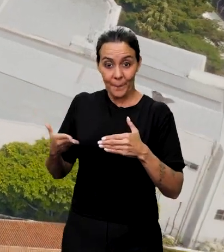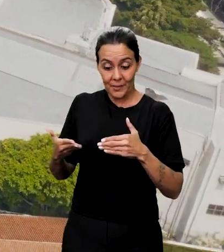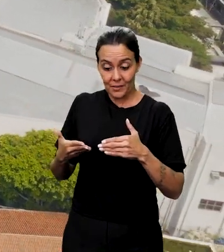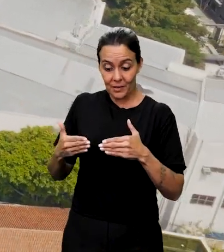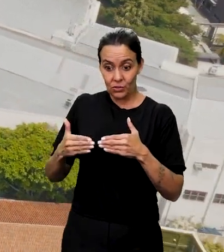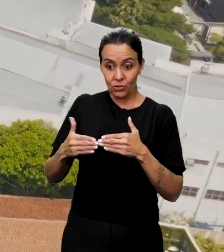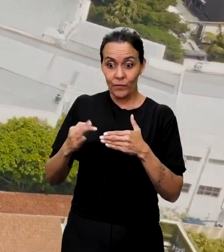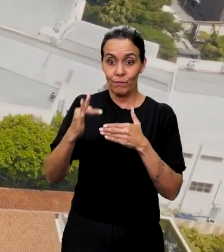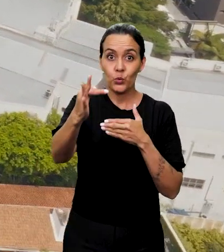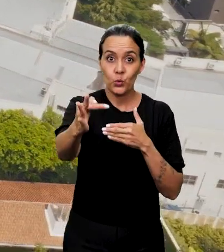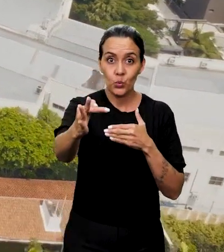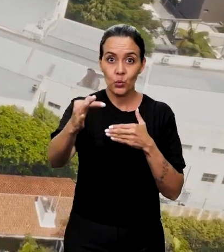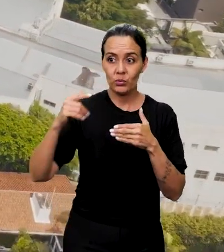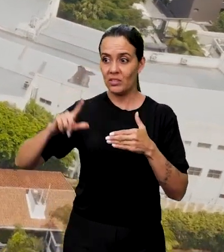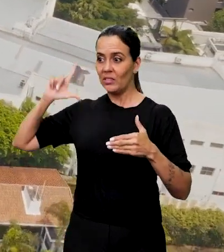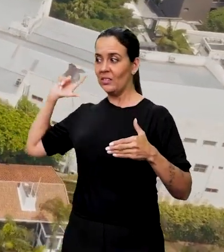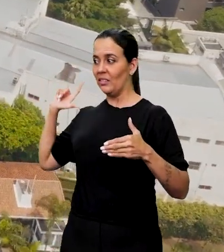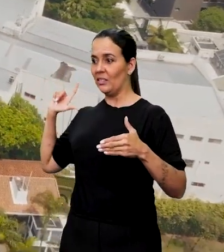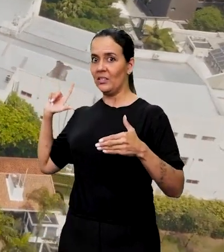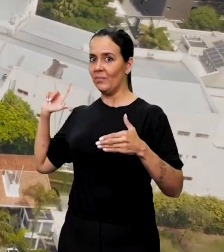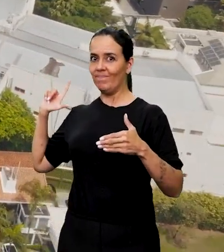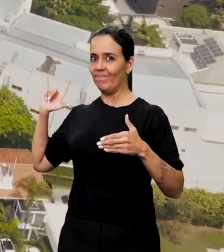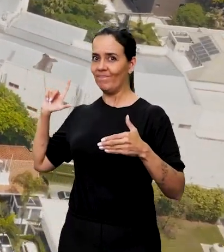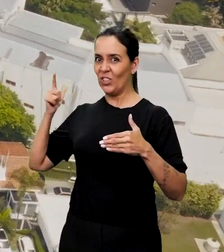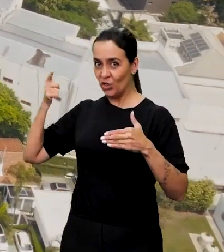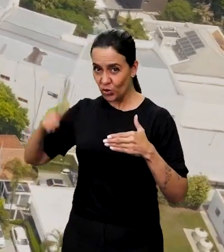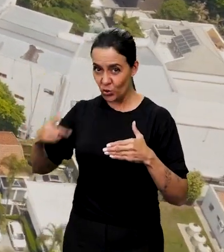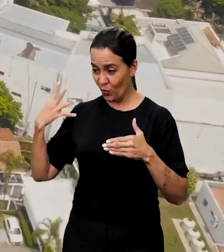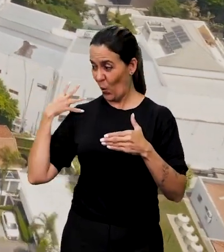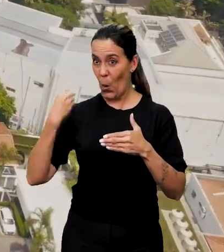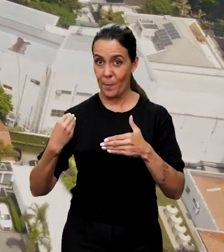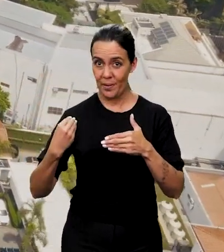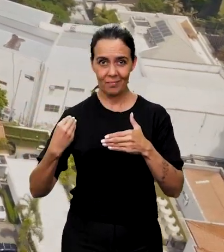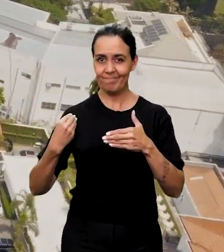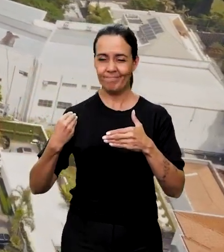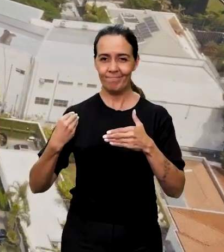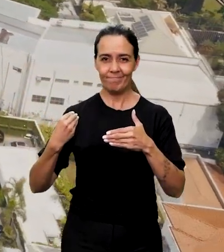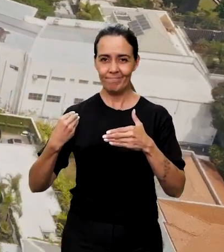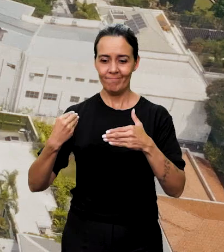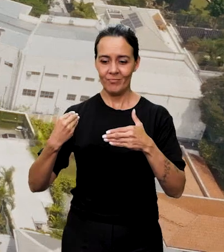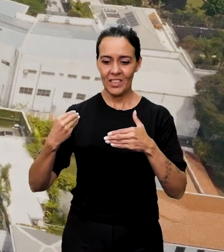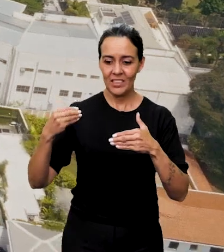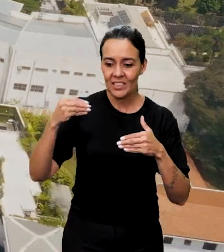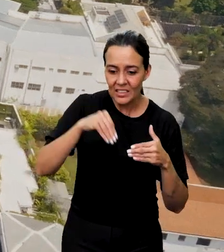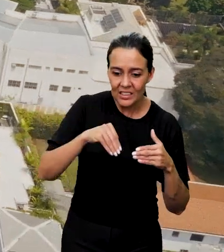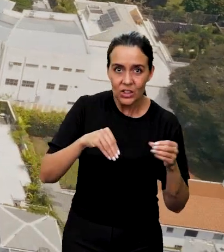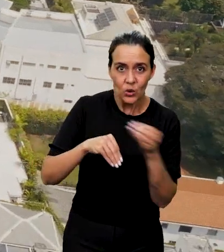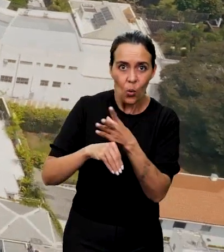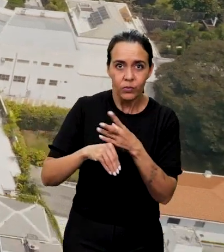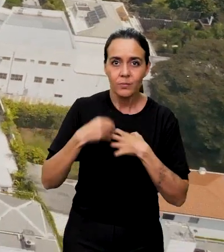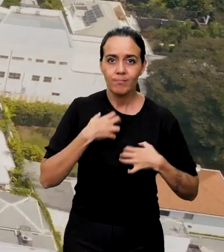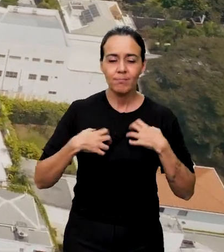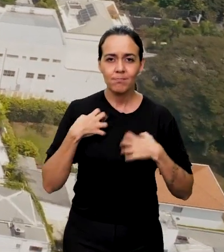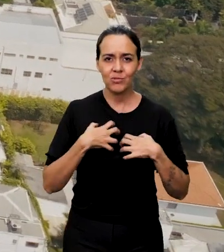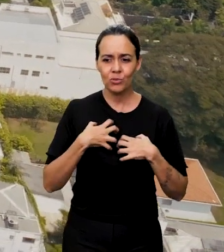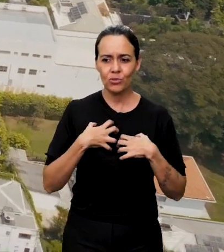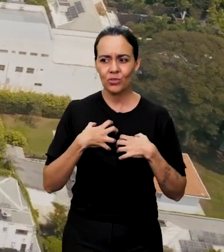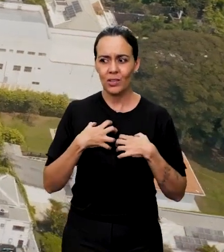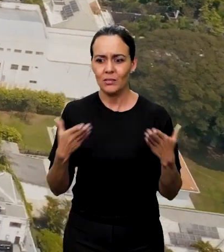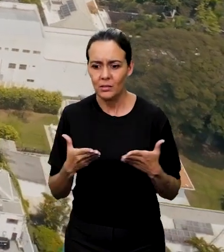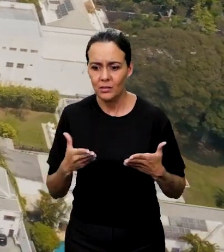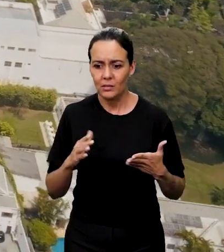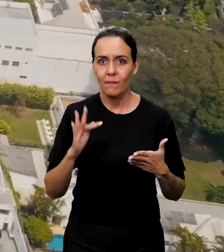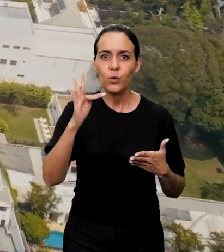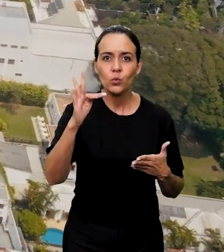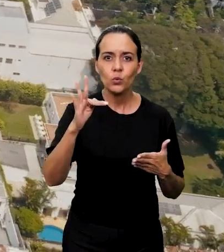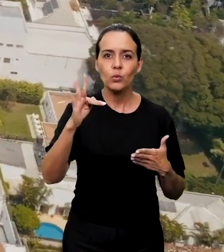Se a gente tenta repetir o passado, a gente vê que não dá. E a gente não tem um modelo para colocar no lugar, estamos angustiados, não temos para onde olhar. E a